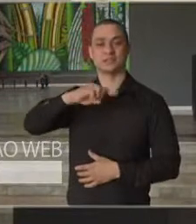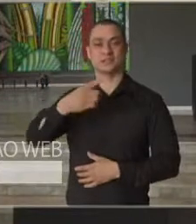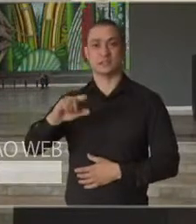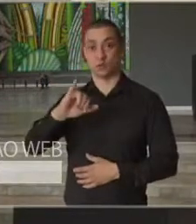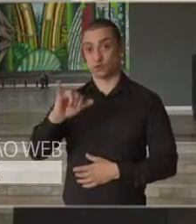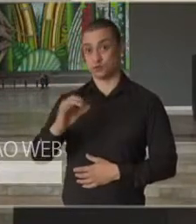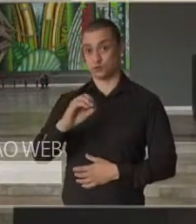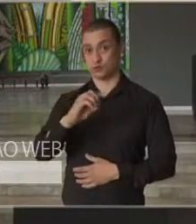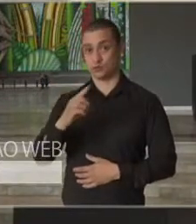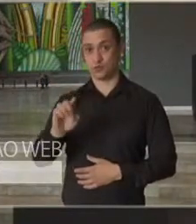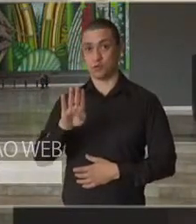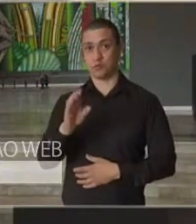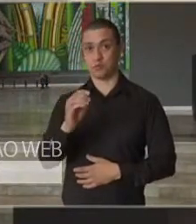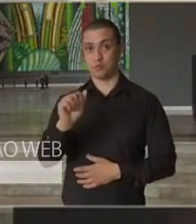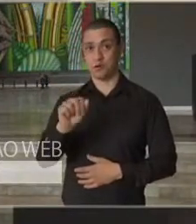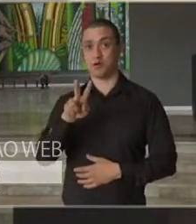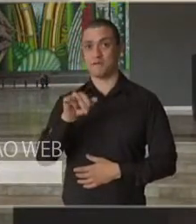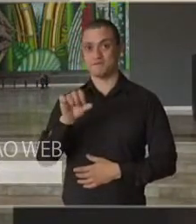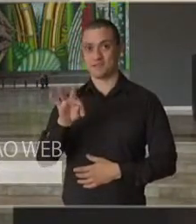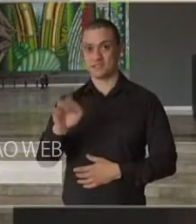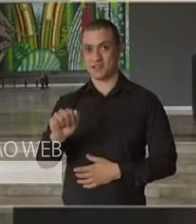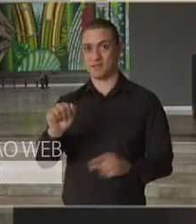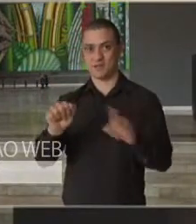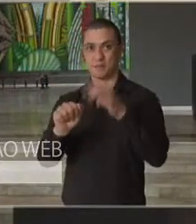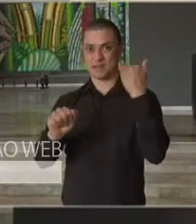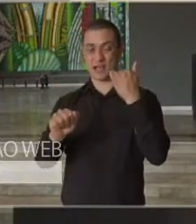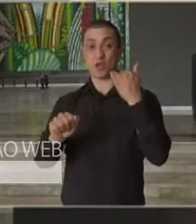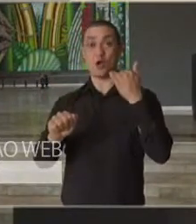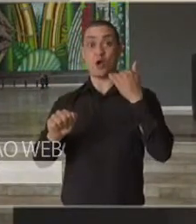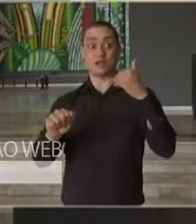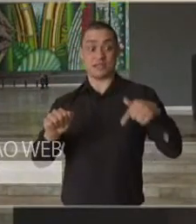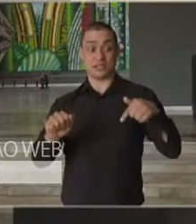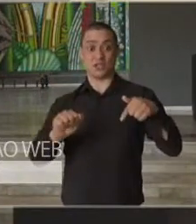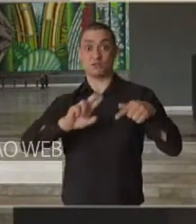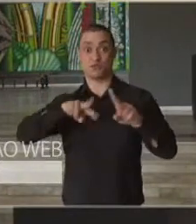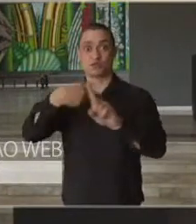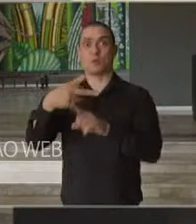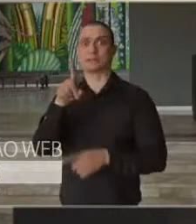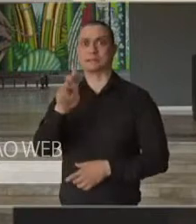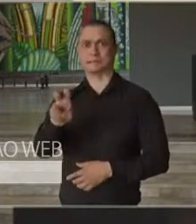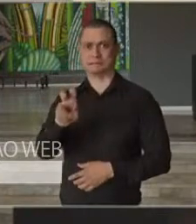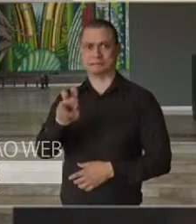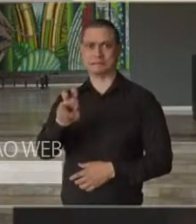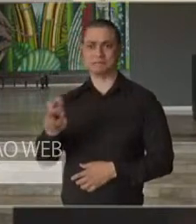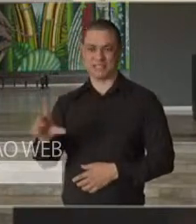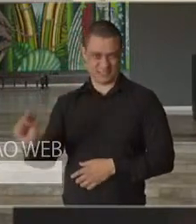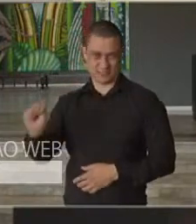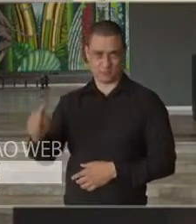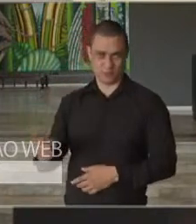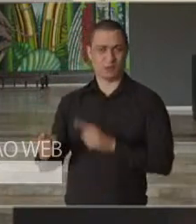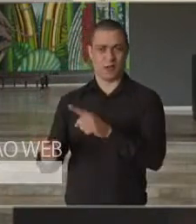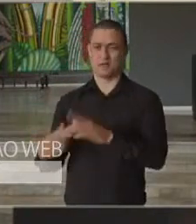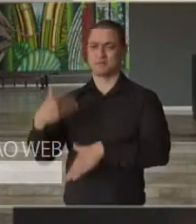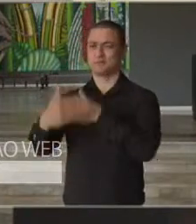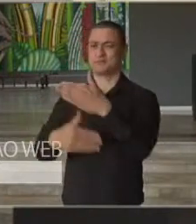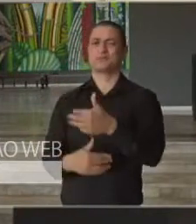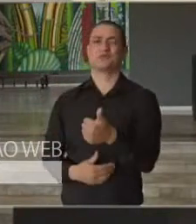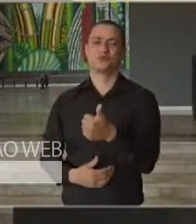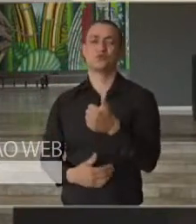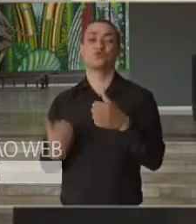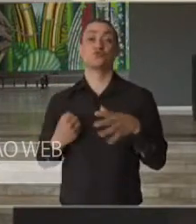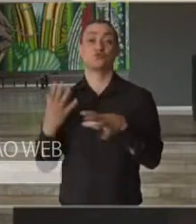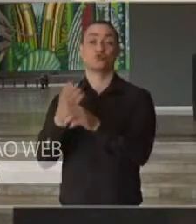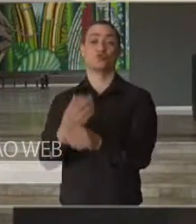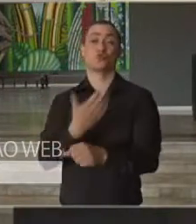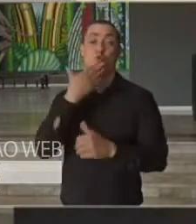também dobramos o número de leitos, de 7 para 15, mais do que dobramos por 100 mil habitantes, uma evolução nos